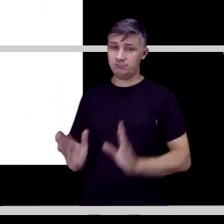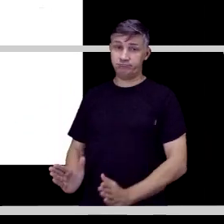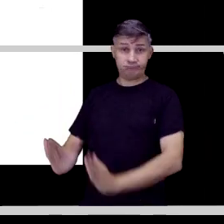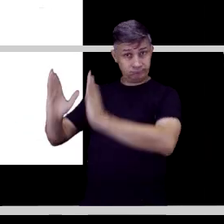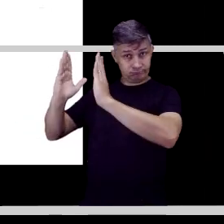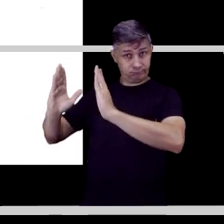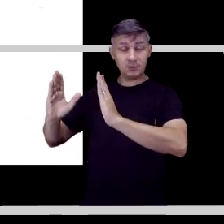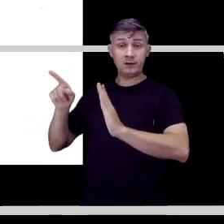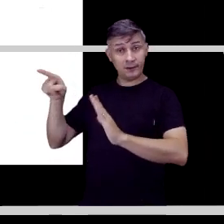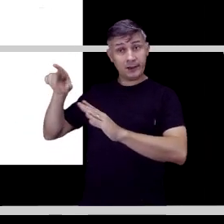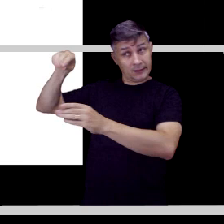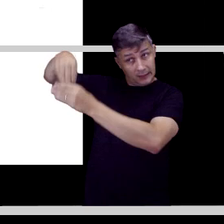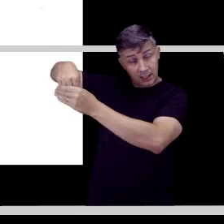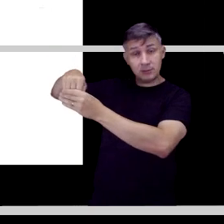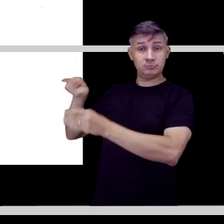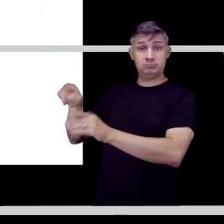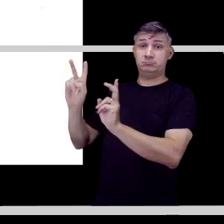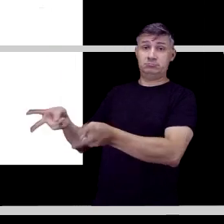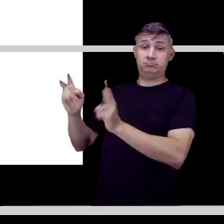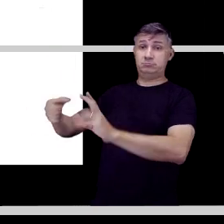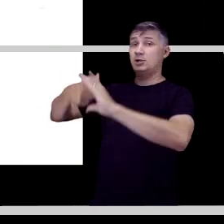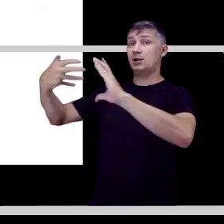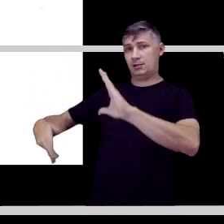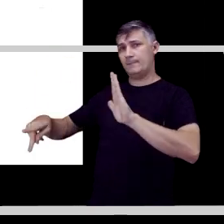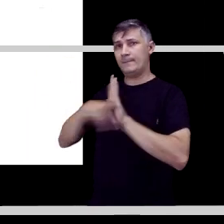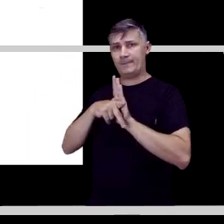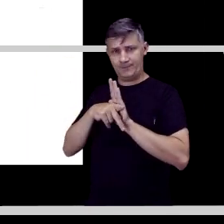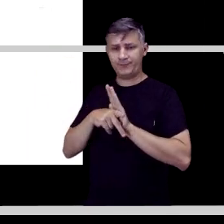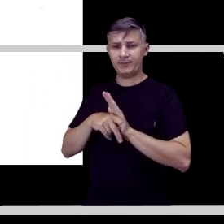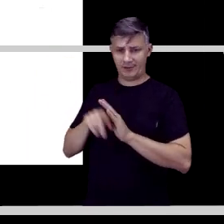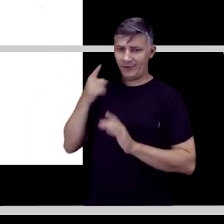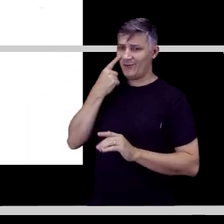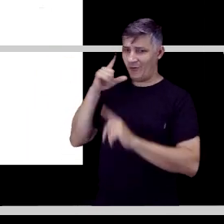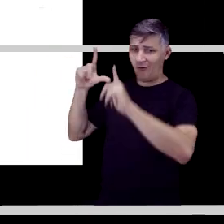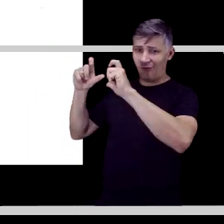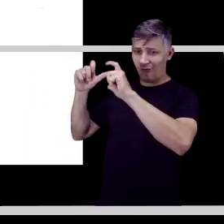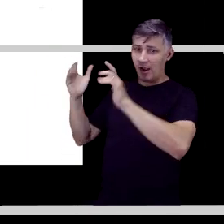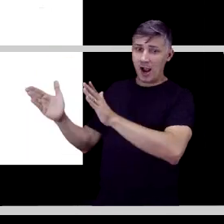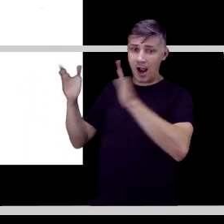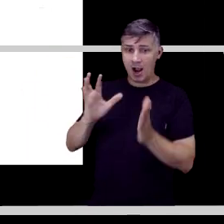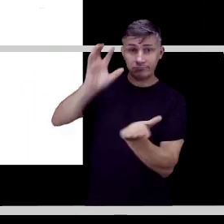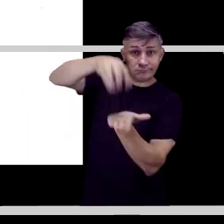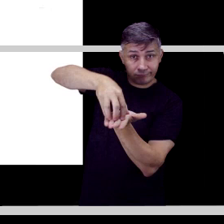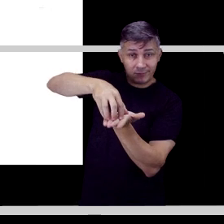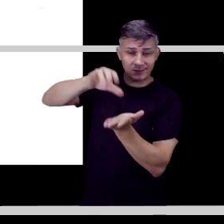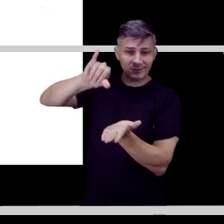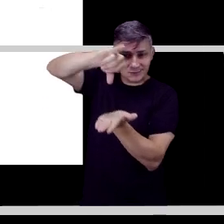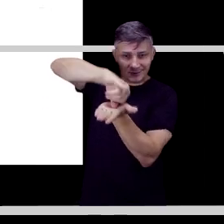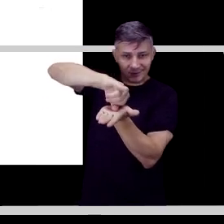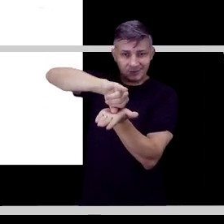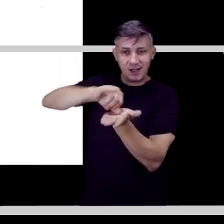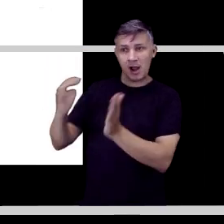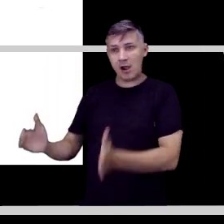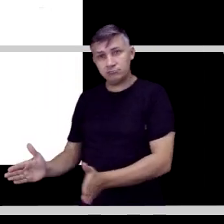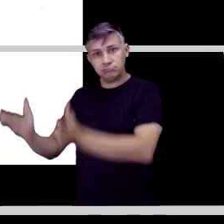edifício e do que estava lá. Essas são algumas imagens dessa parte central, né, entre o edifício